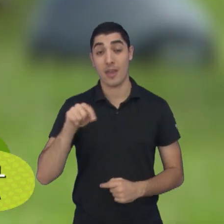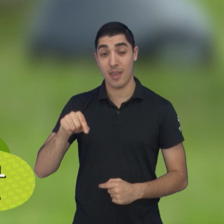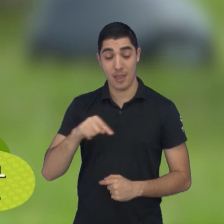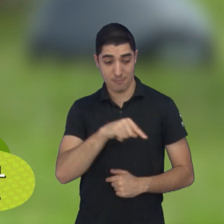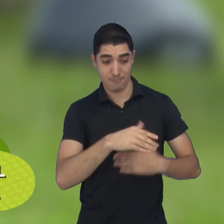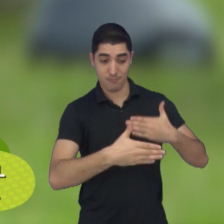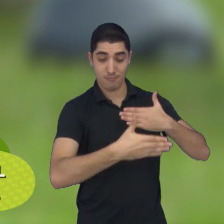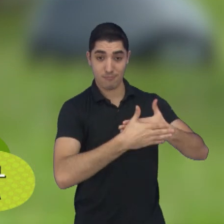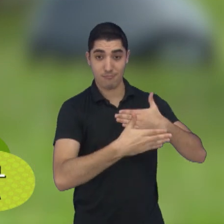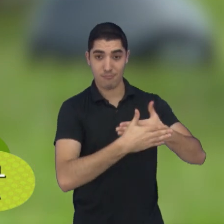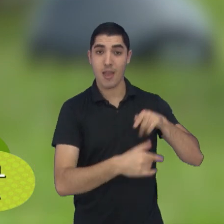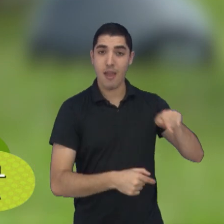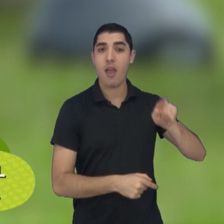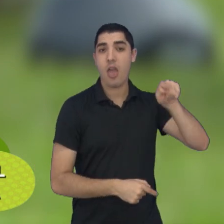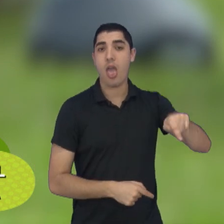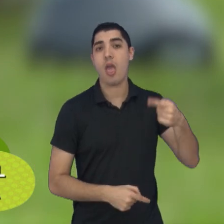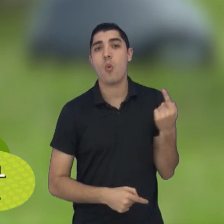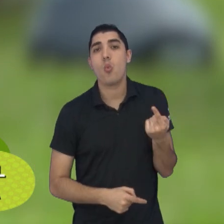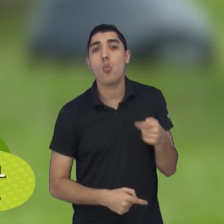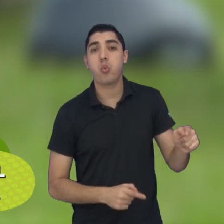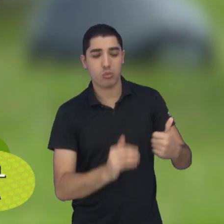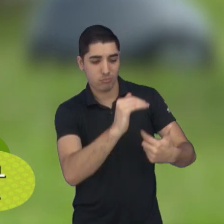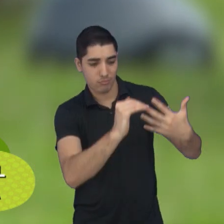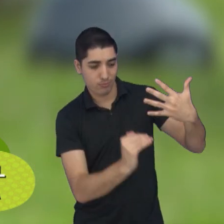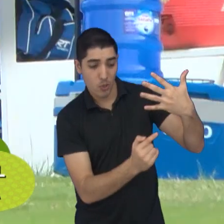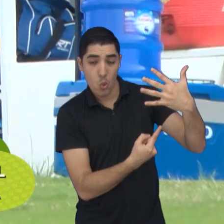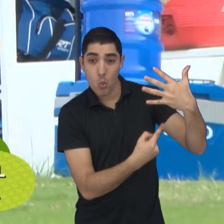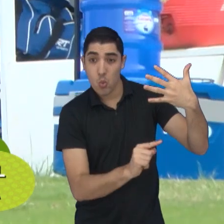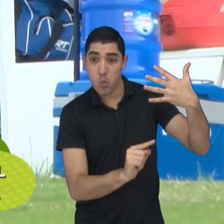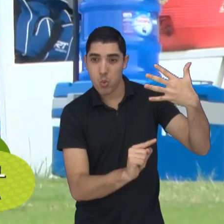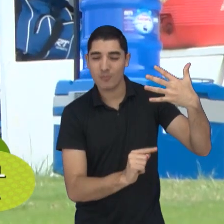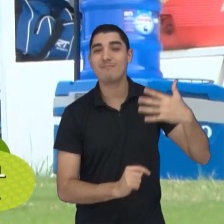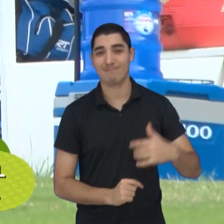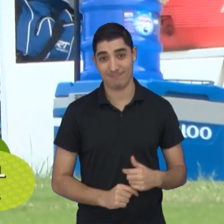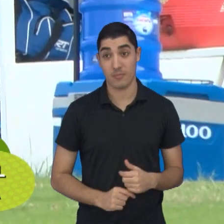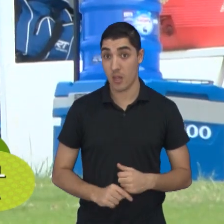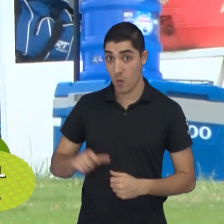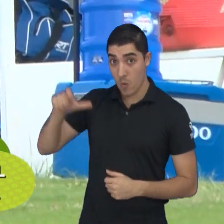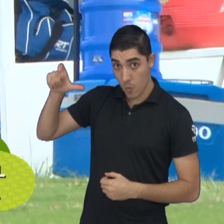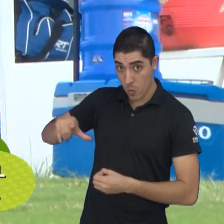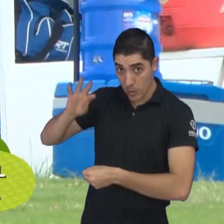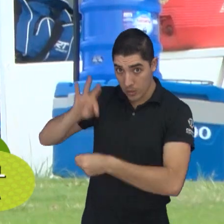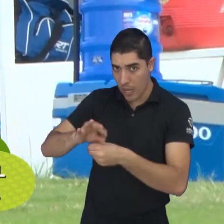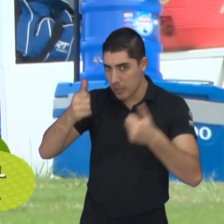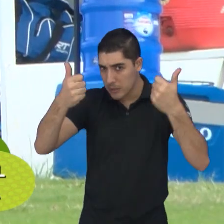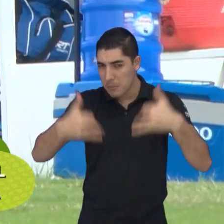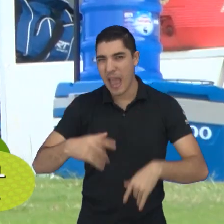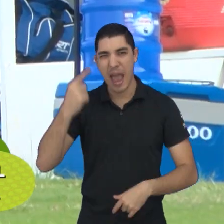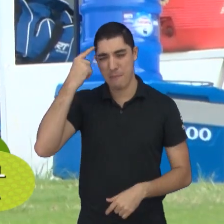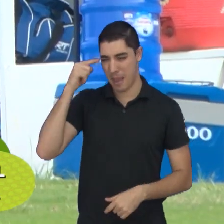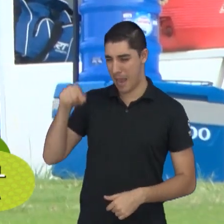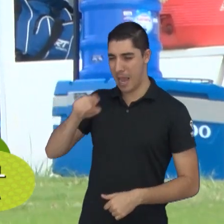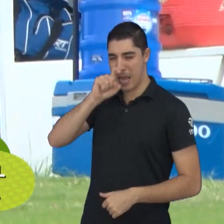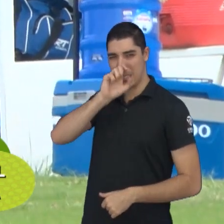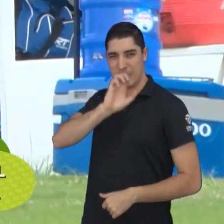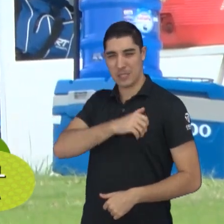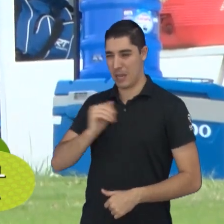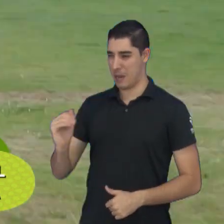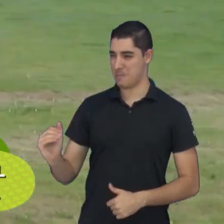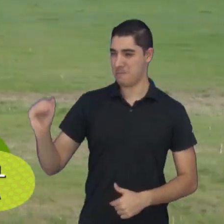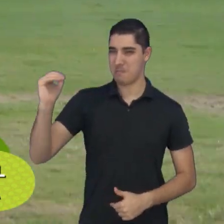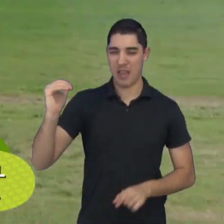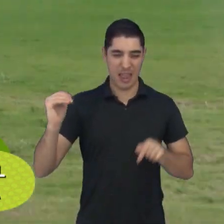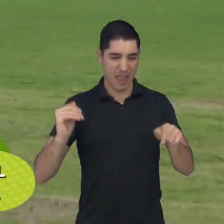de Ribeirão Preto, que é o lanterna da competição. Para Ricardo Costa, esse fato não deixa o duelo mais